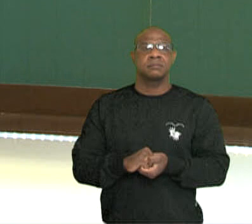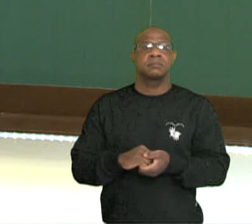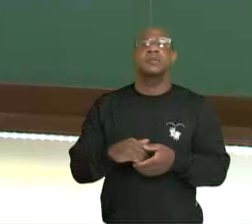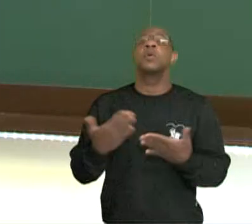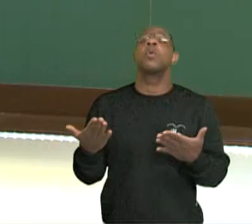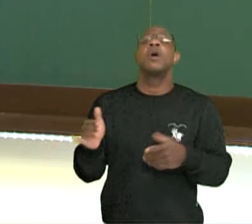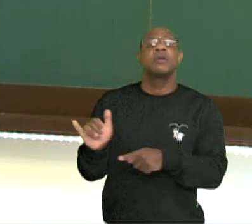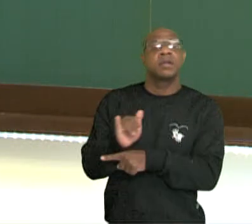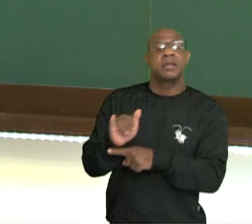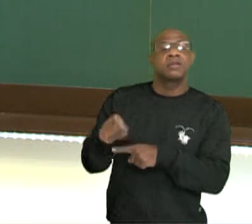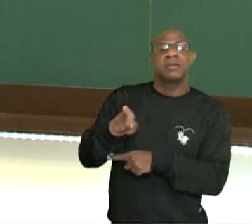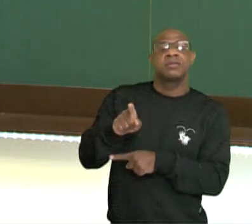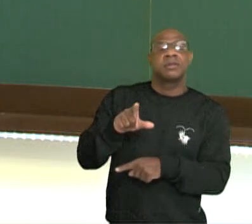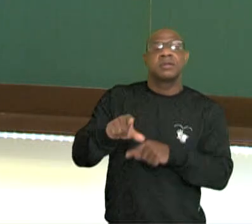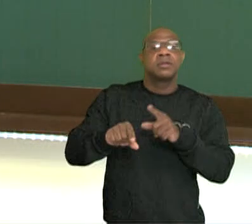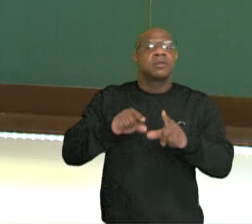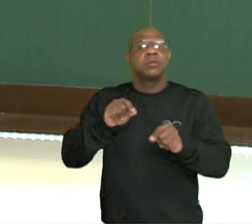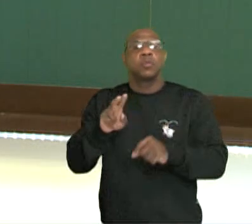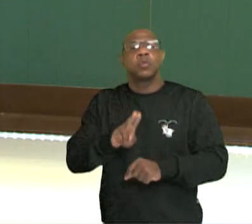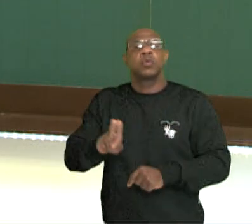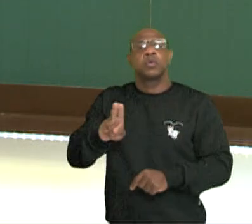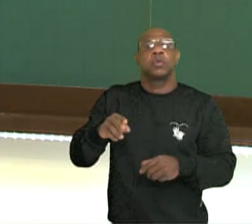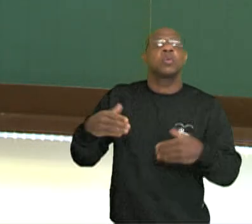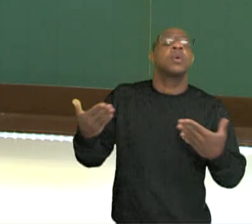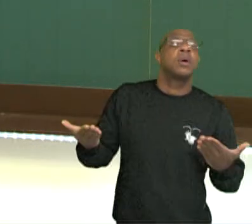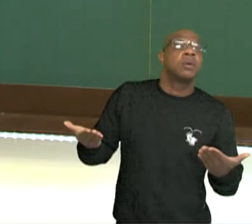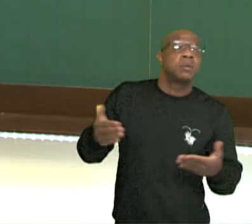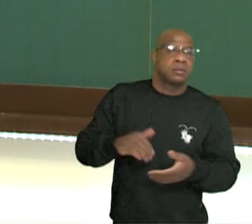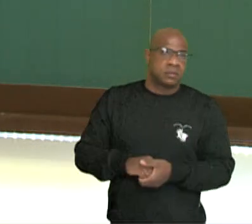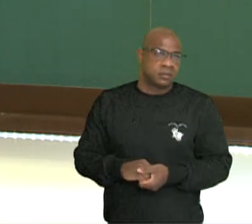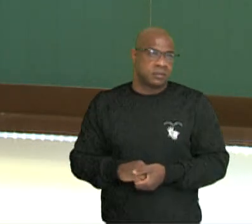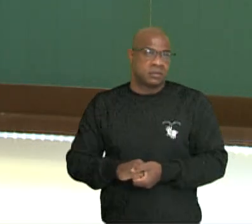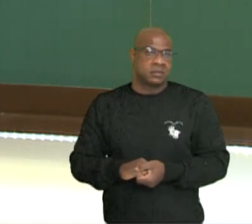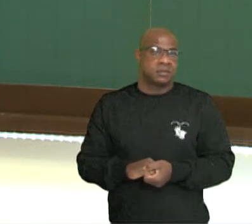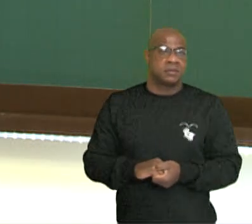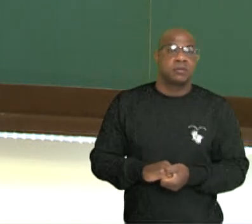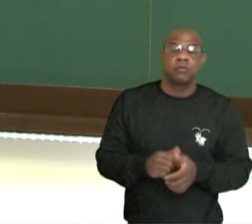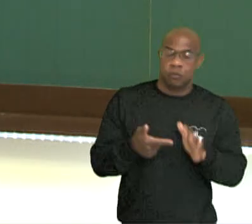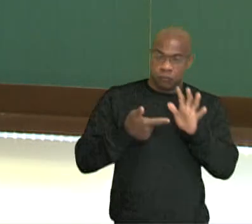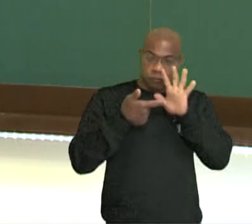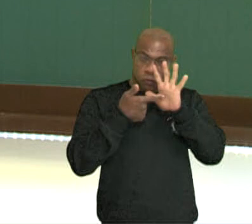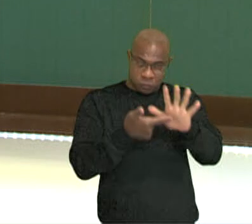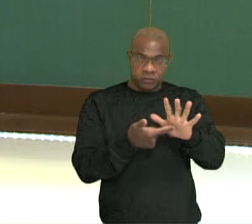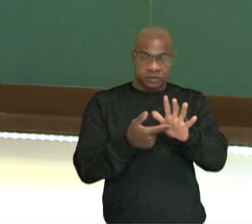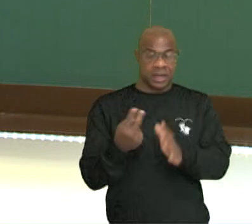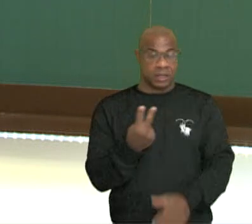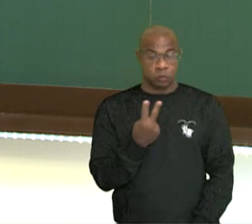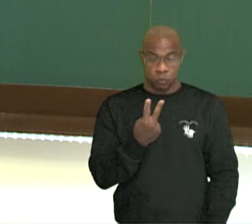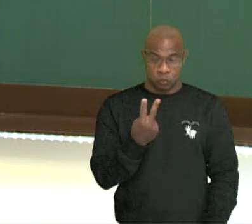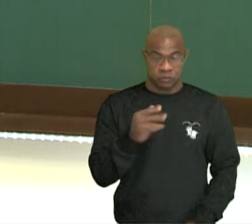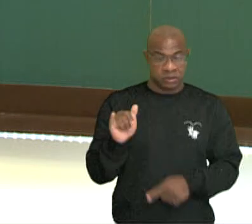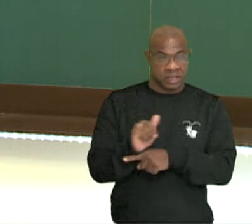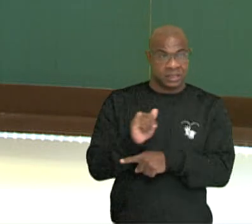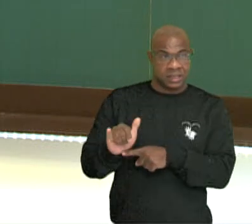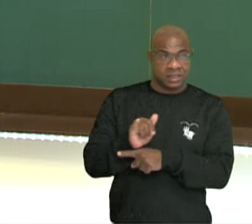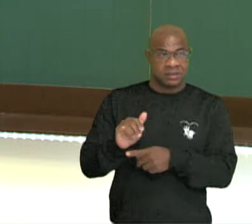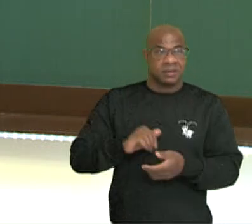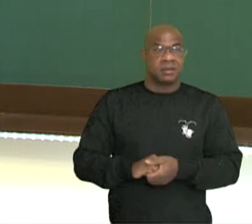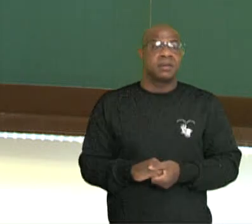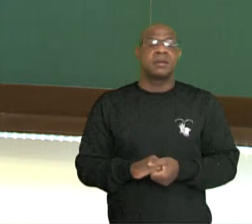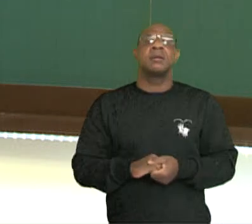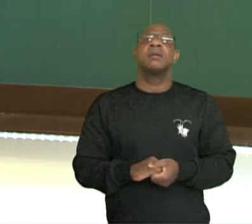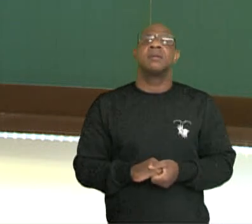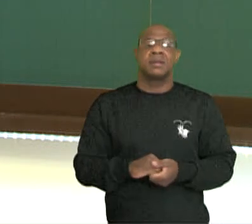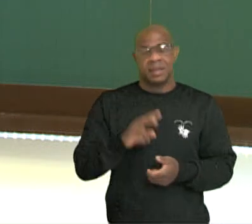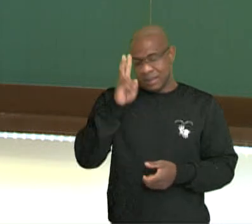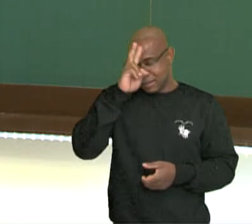Qual foi a estratégia que você escolheu para resolver? Eu vou mostrar uma e vou falar da outra também. Ah, e qual estratégia? Como tem duas?